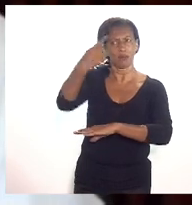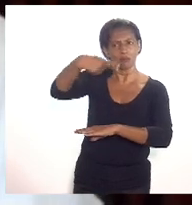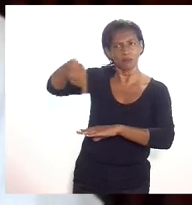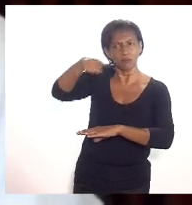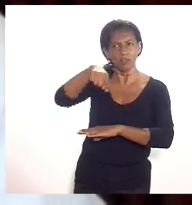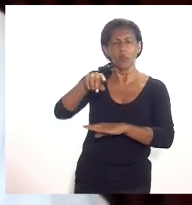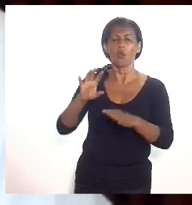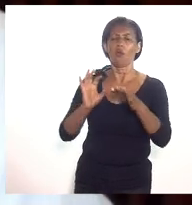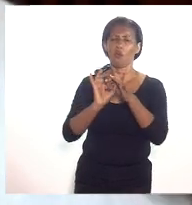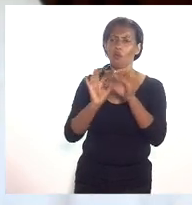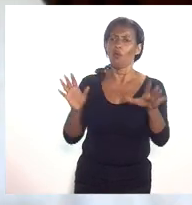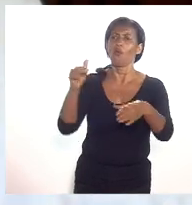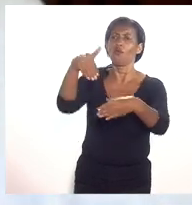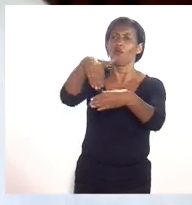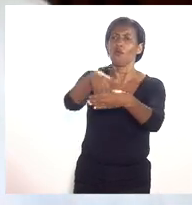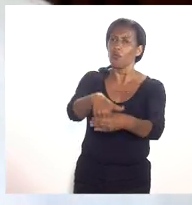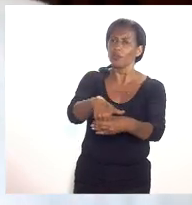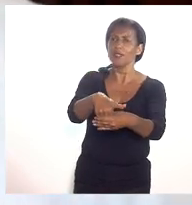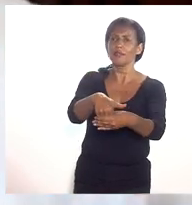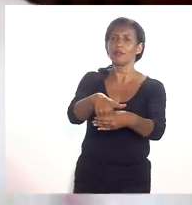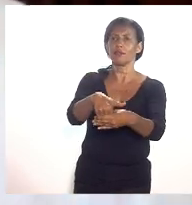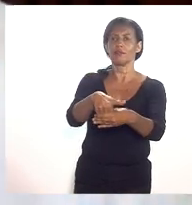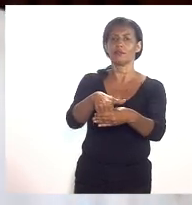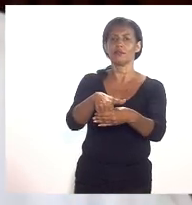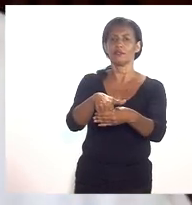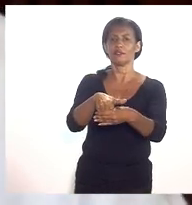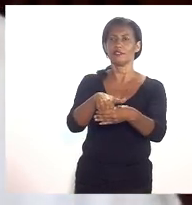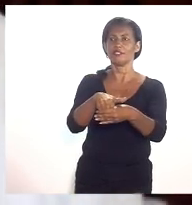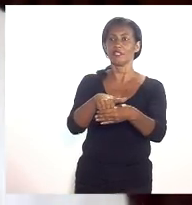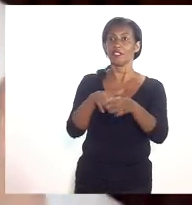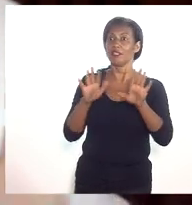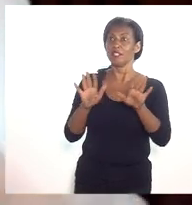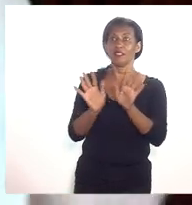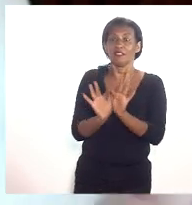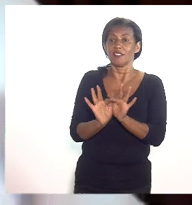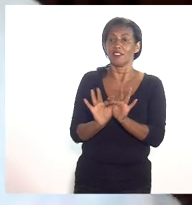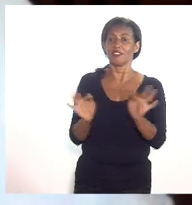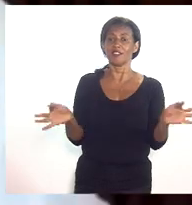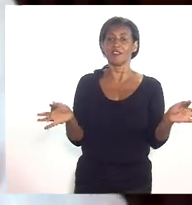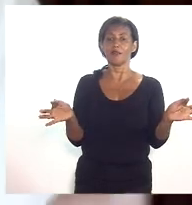as votações dos pareceres. Ele simplesmente